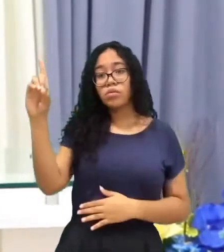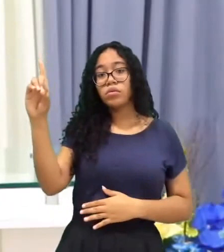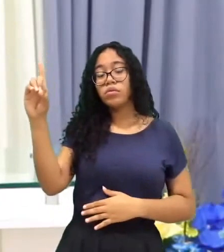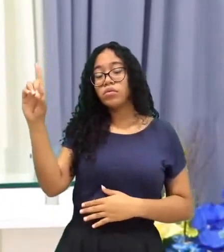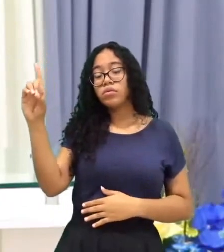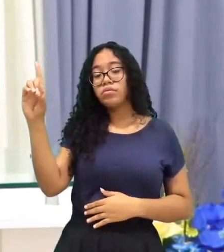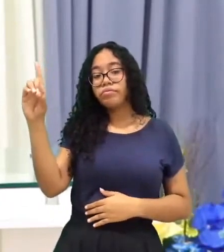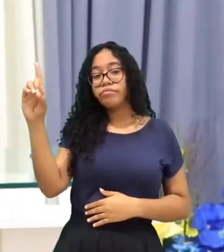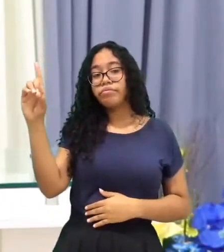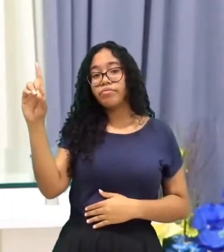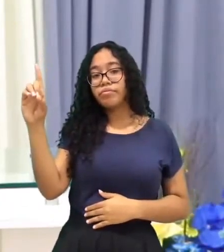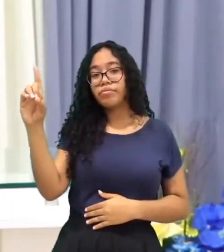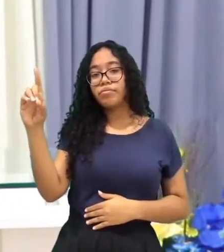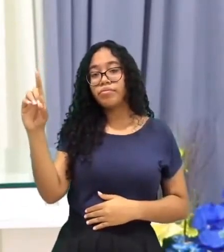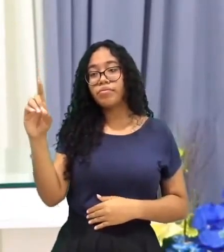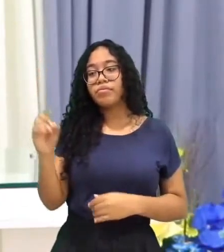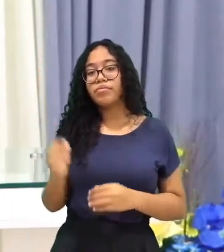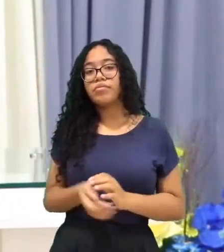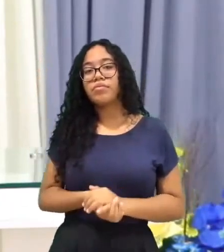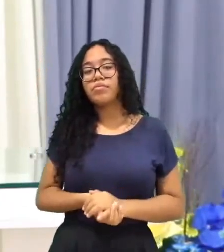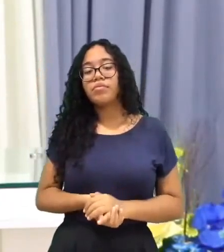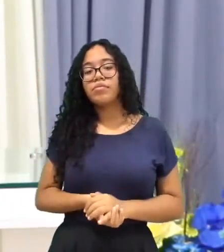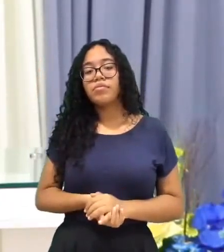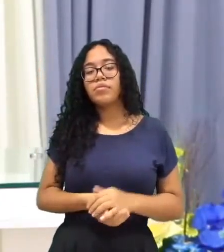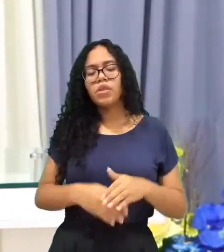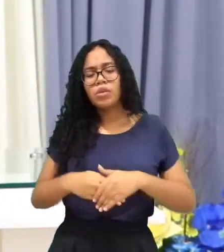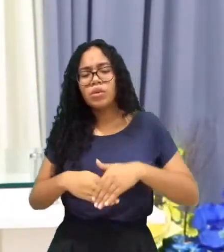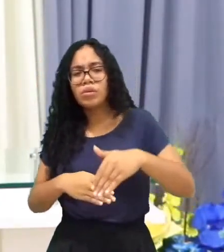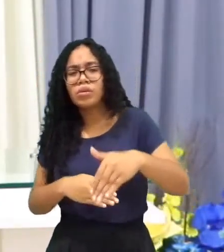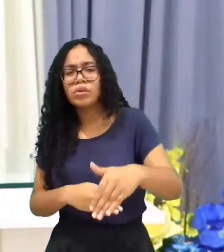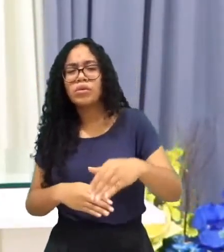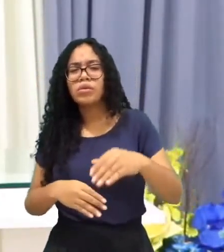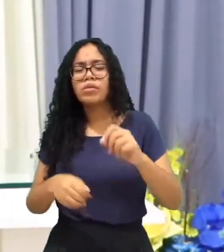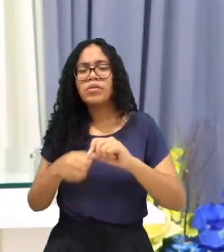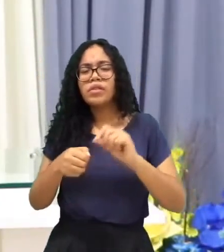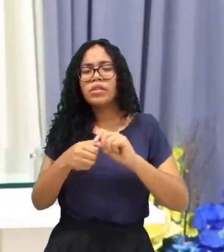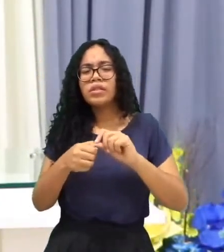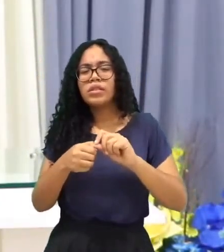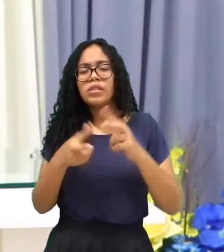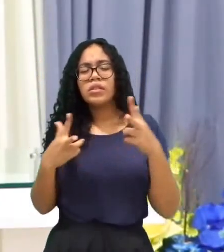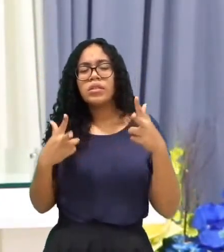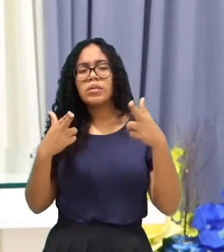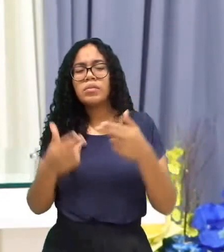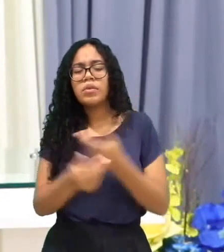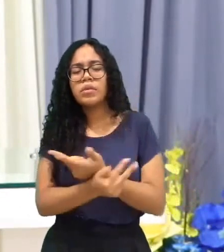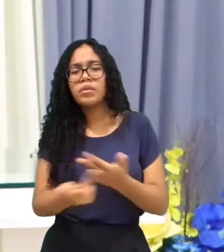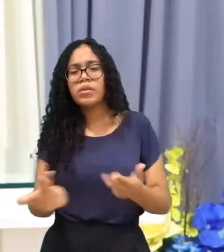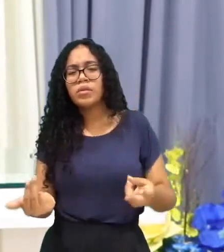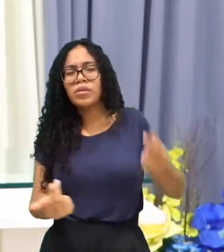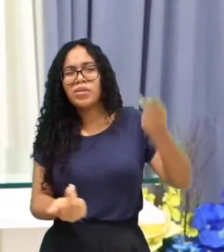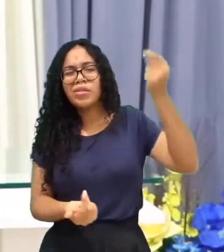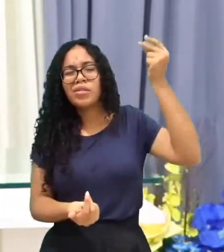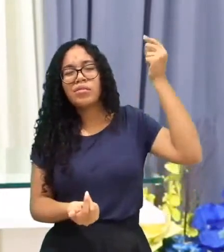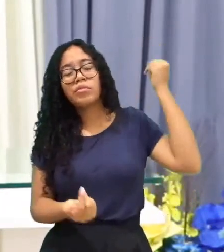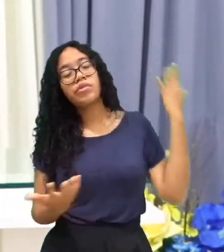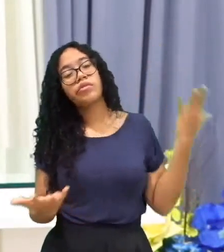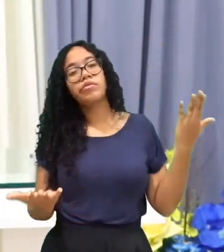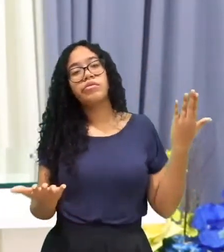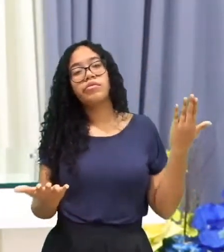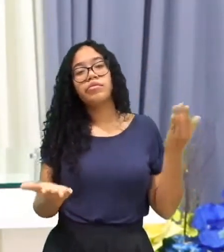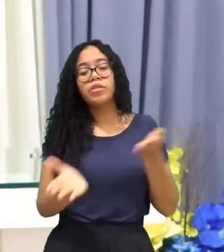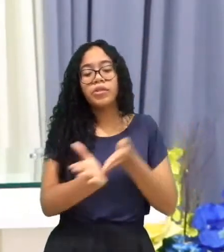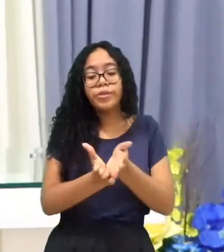Senhor e continua do mesmo jeito. Lerdão, perdendo, indo de mal a pior, se